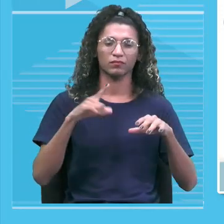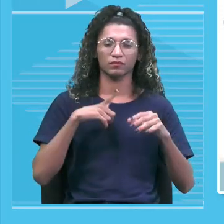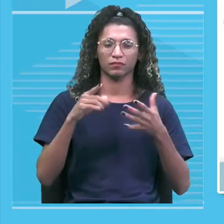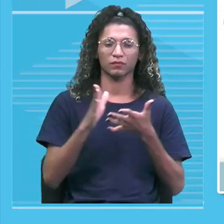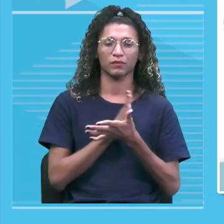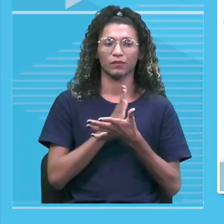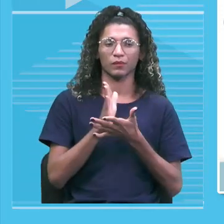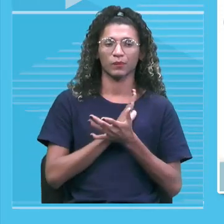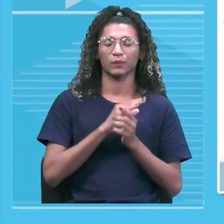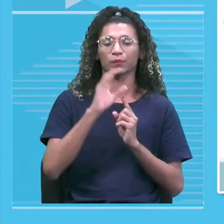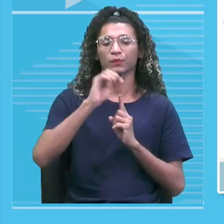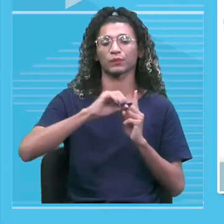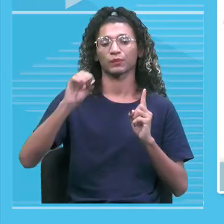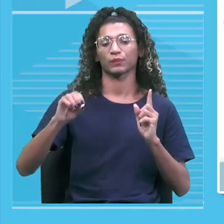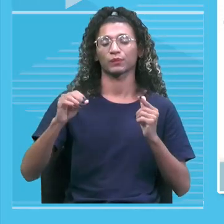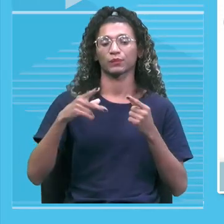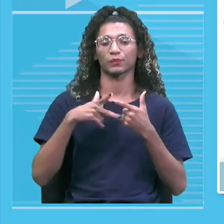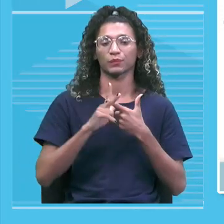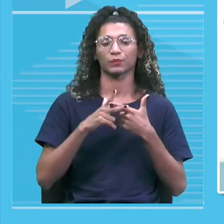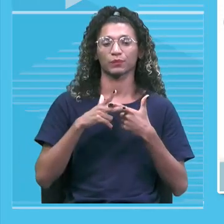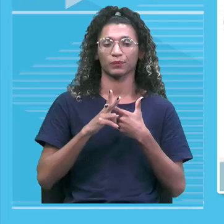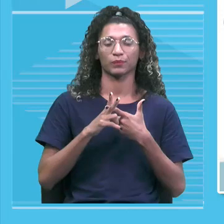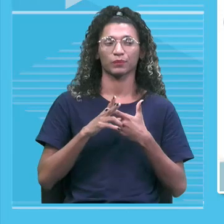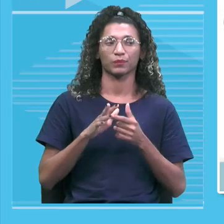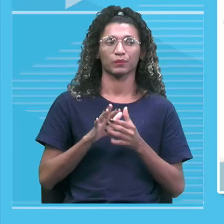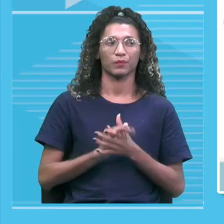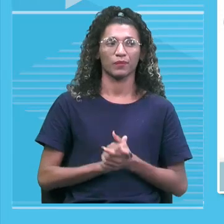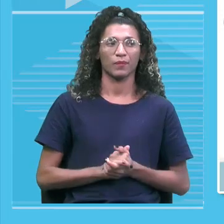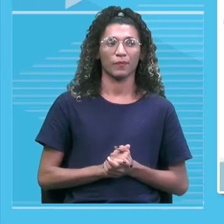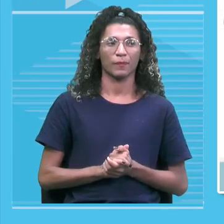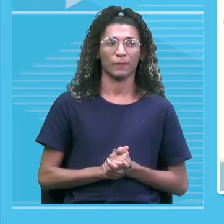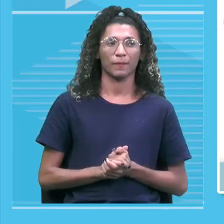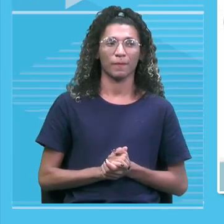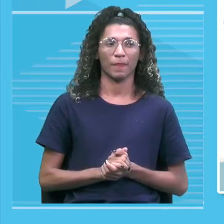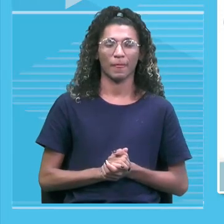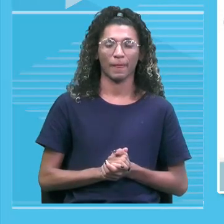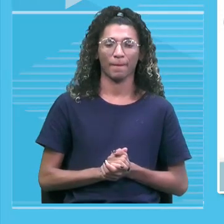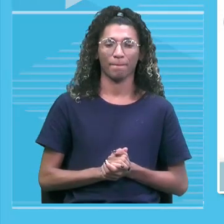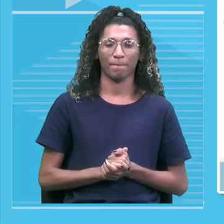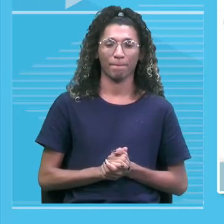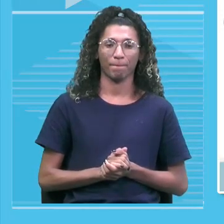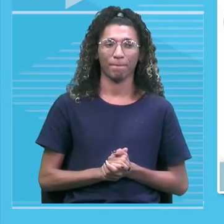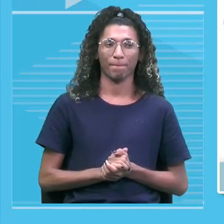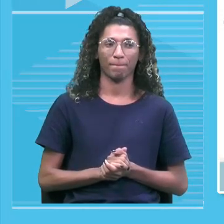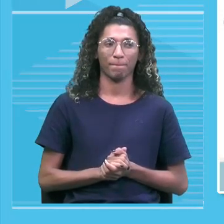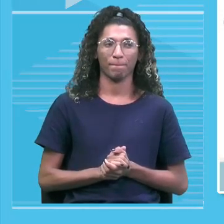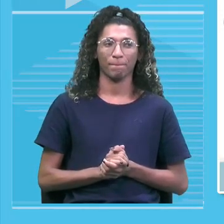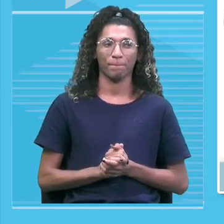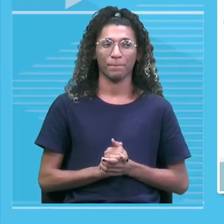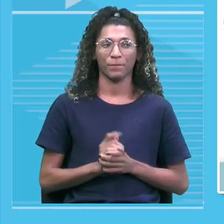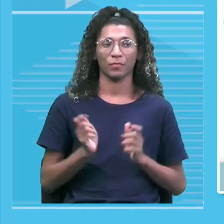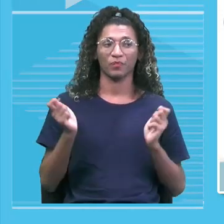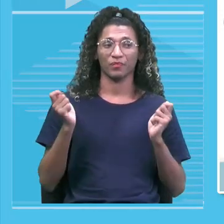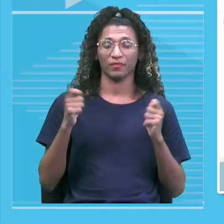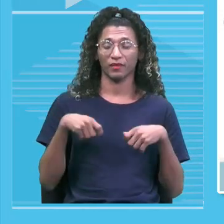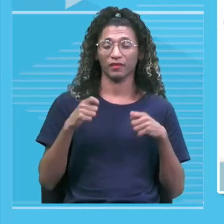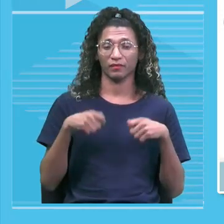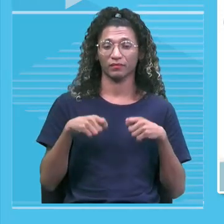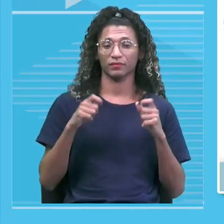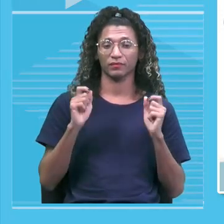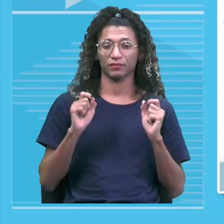ondas mecânicas O que é que são ondas mecânicas que precisam de